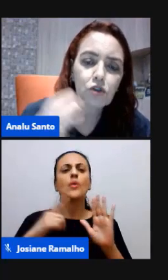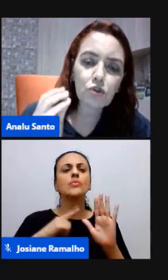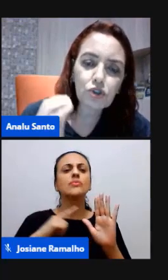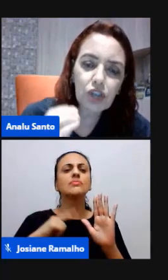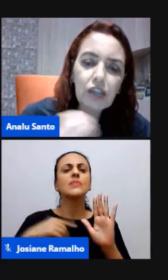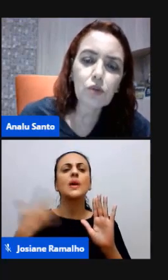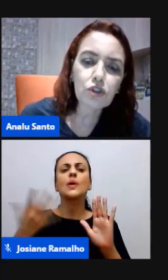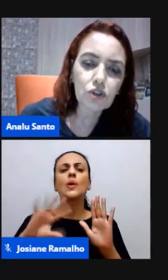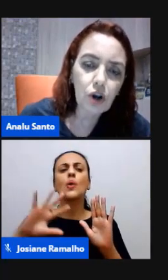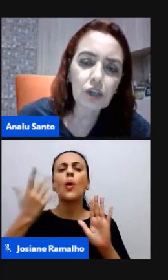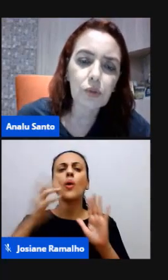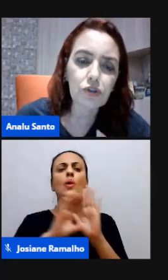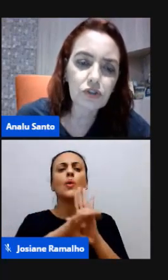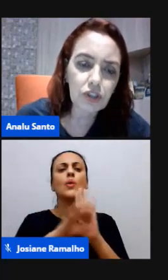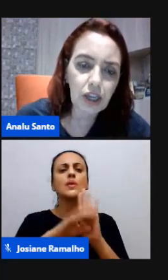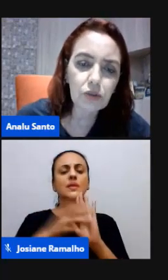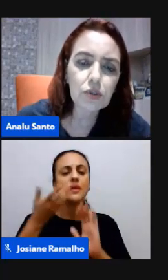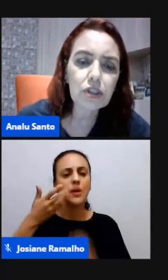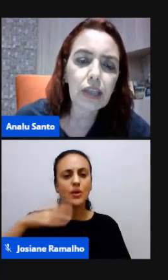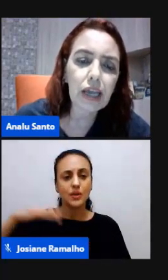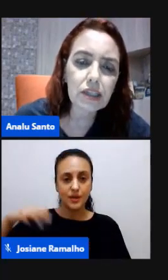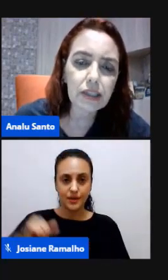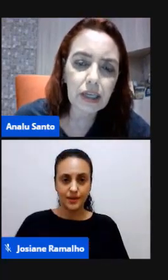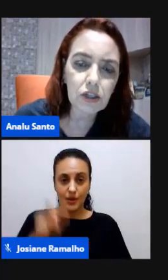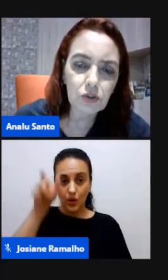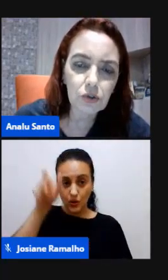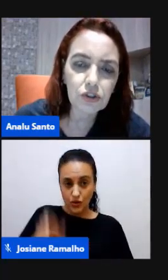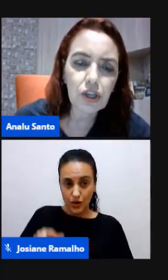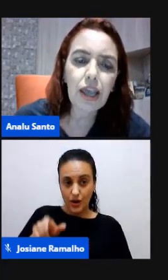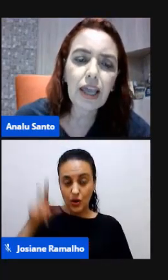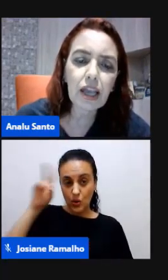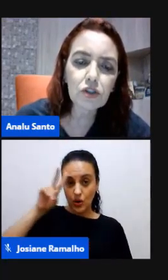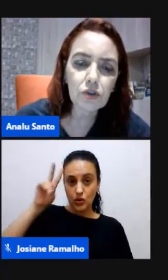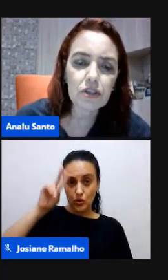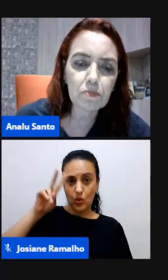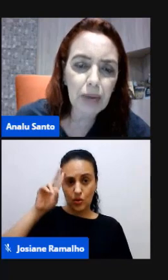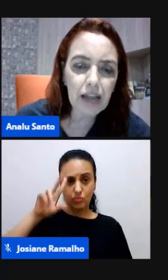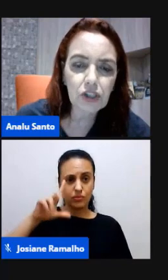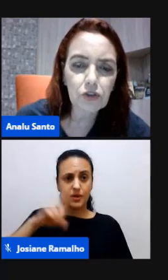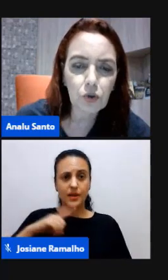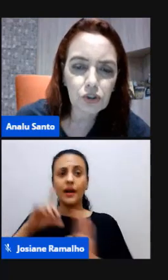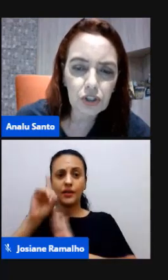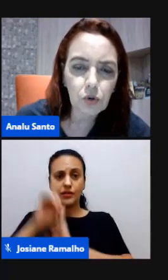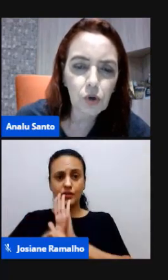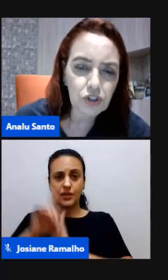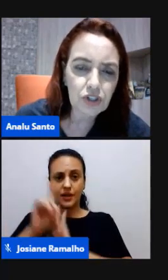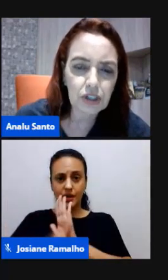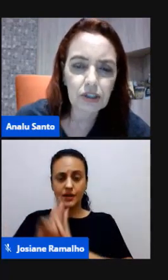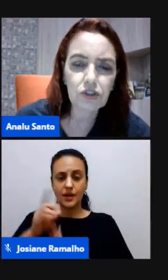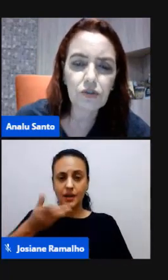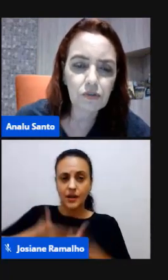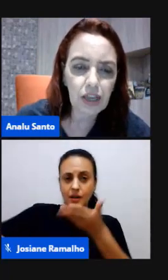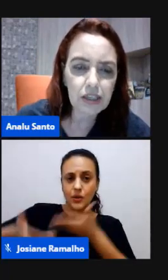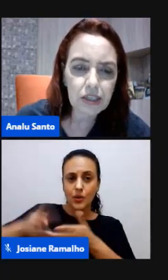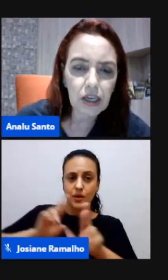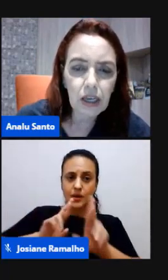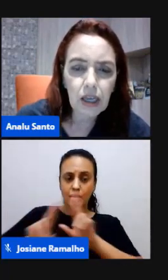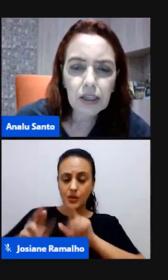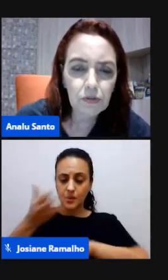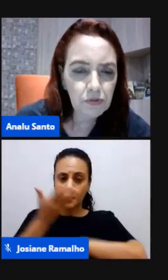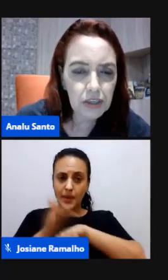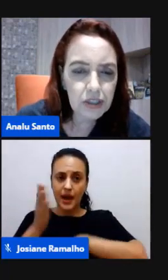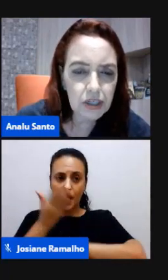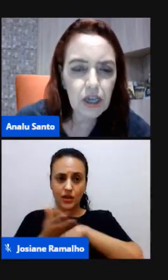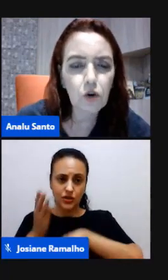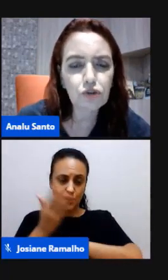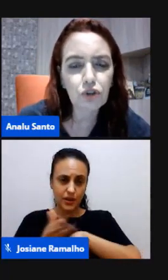né? Sujeito histórico e de direitos que nas interações, relações e práticas cotidianas de vivência,